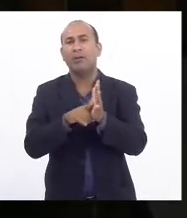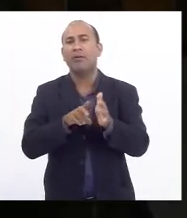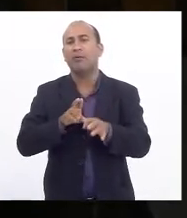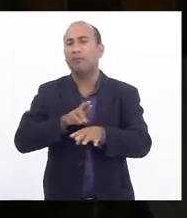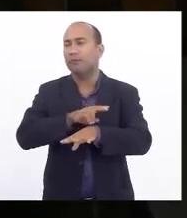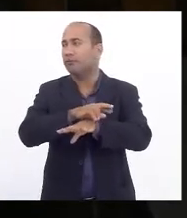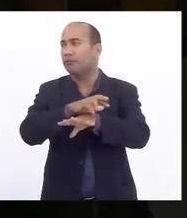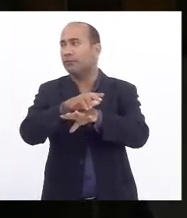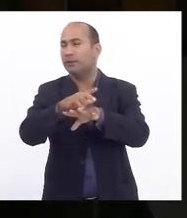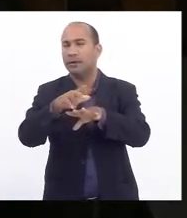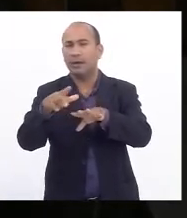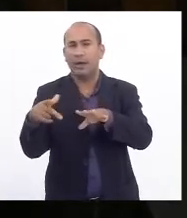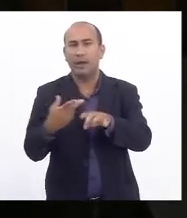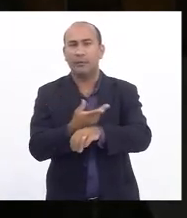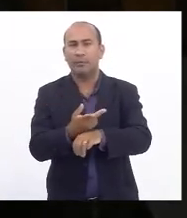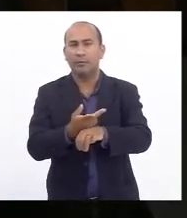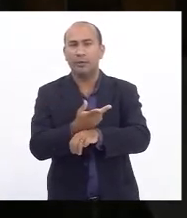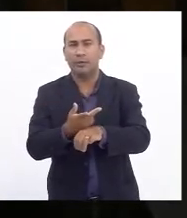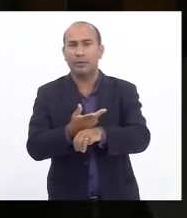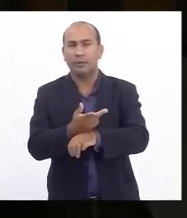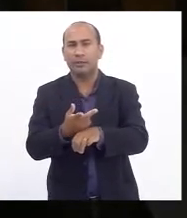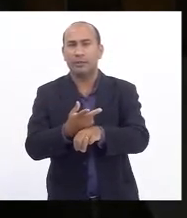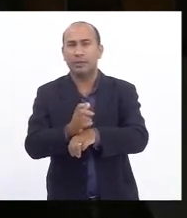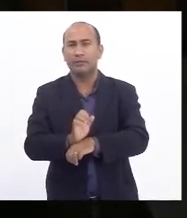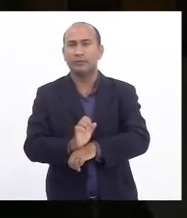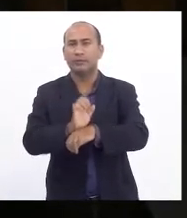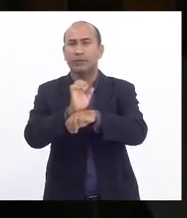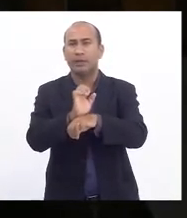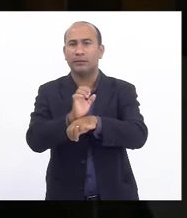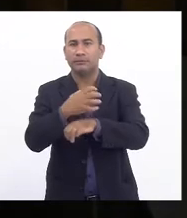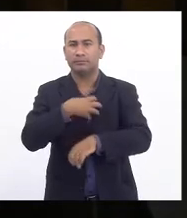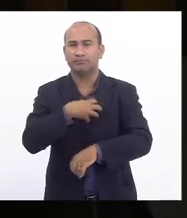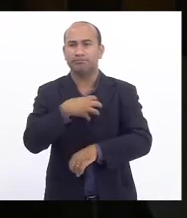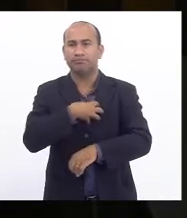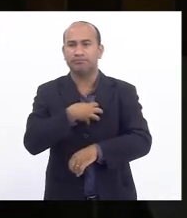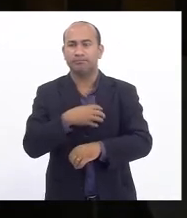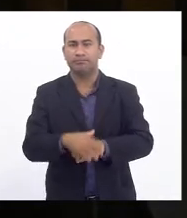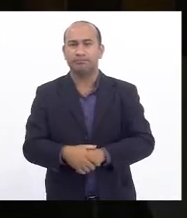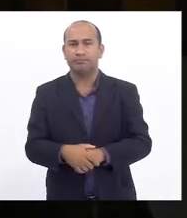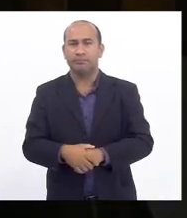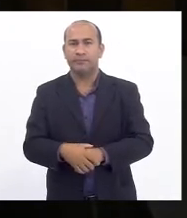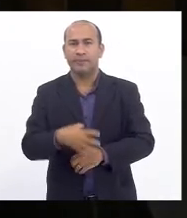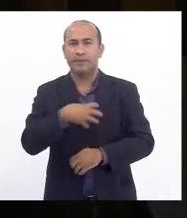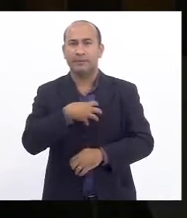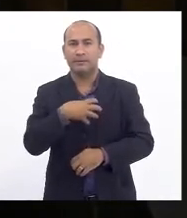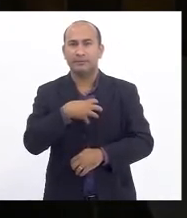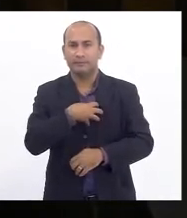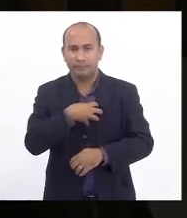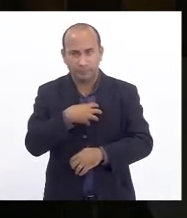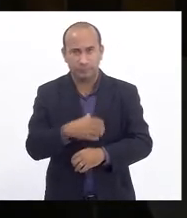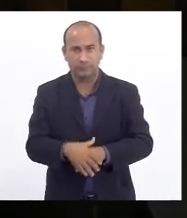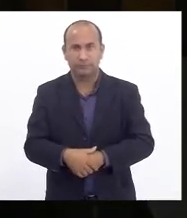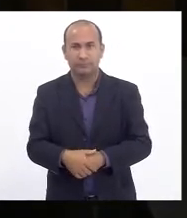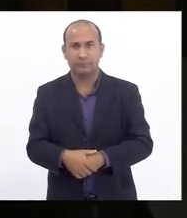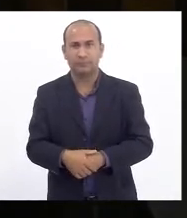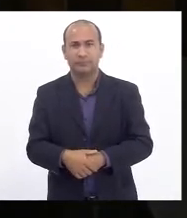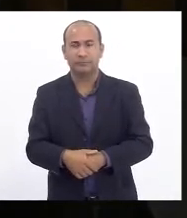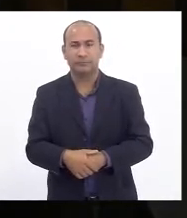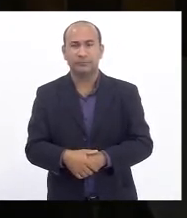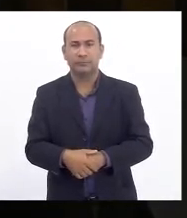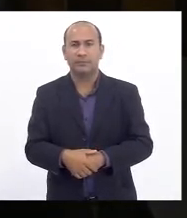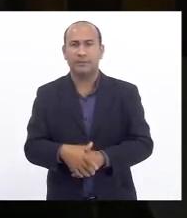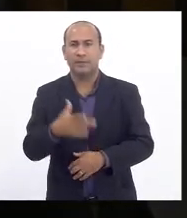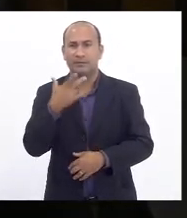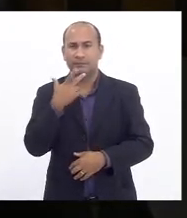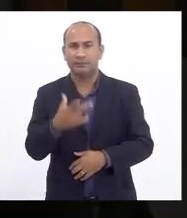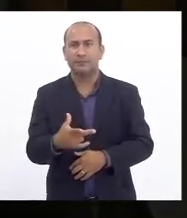dezenas de oitiva da procuradoria-geral do estado foi muito importante nesse sentido a assessoria de fiscalização da secretaria de fazenda